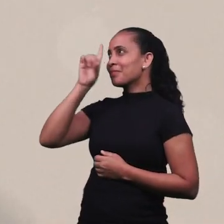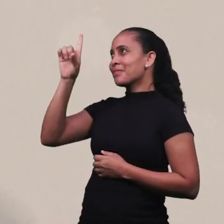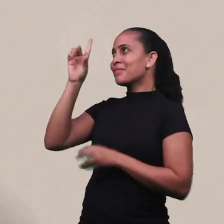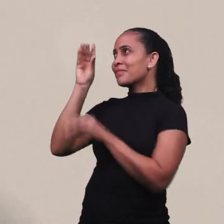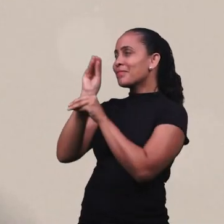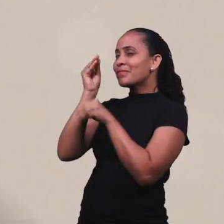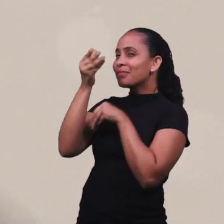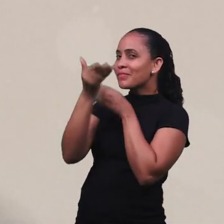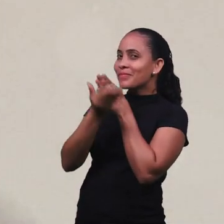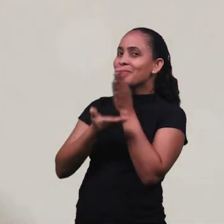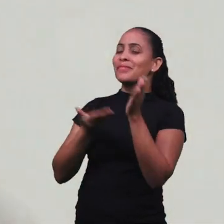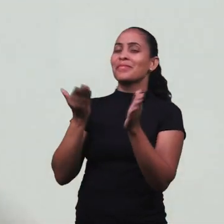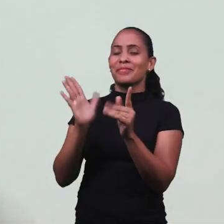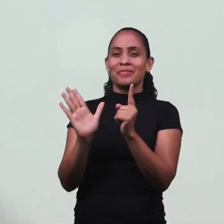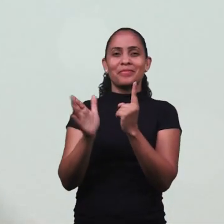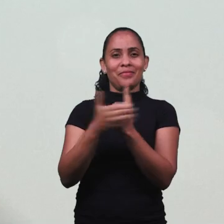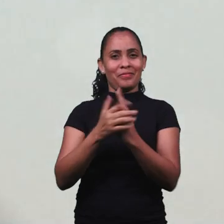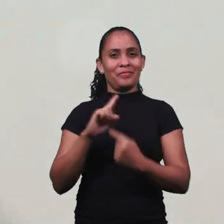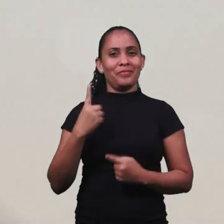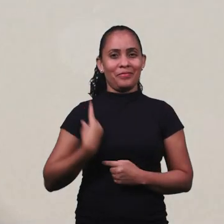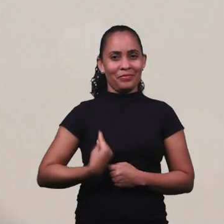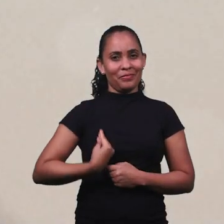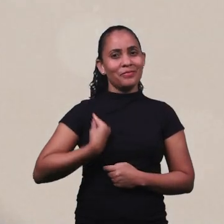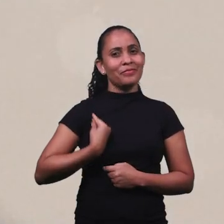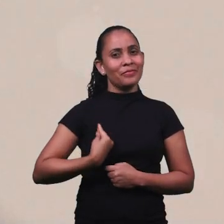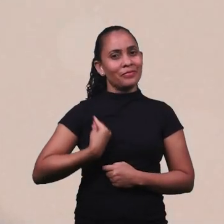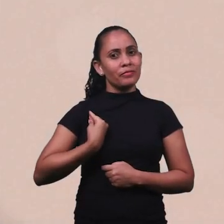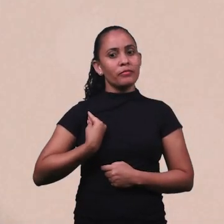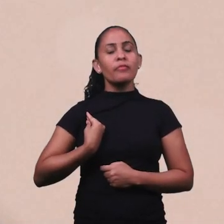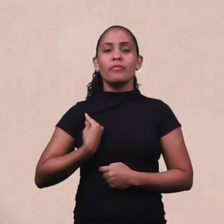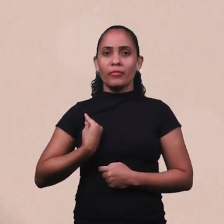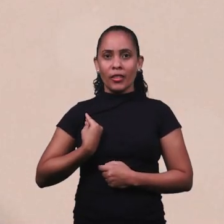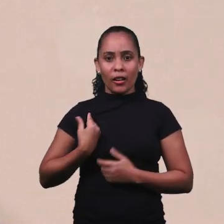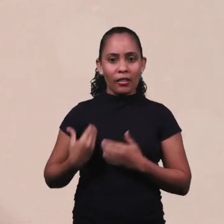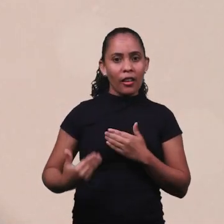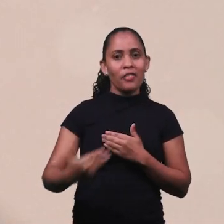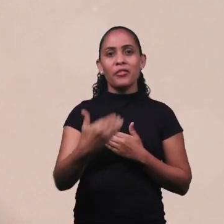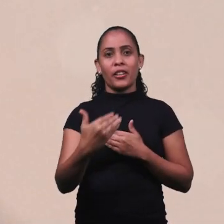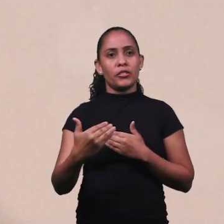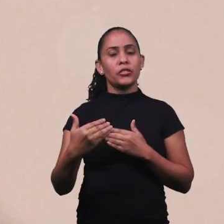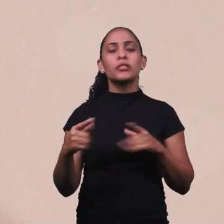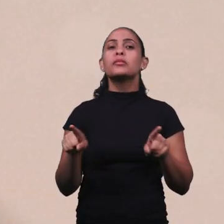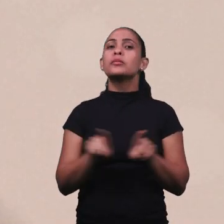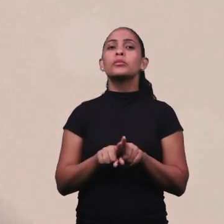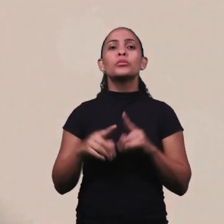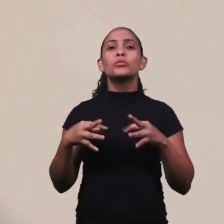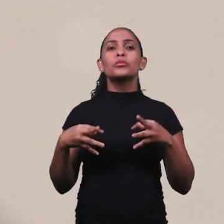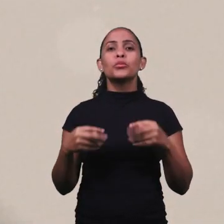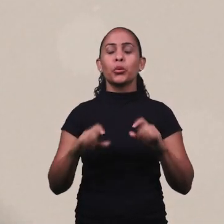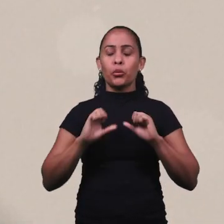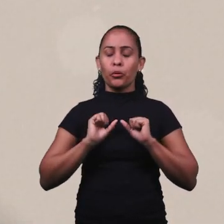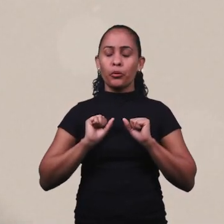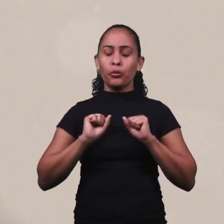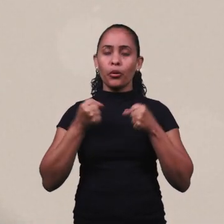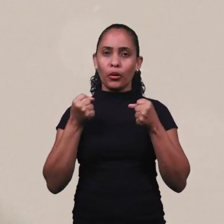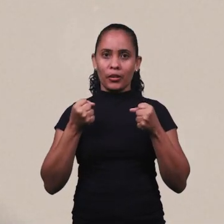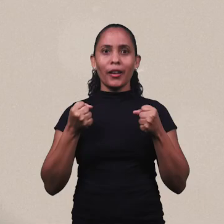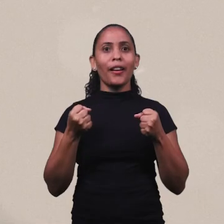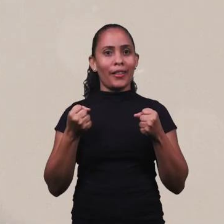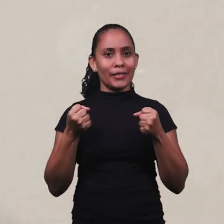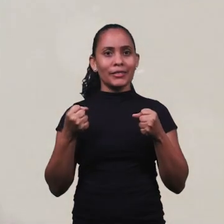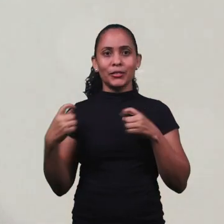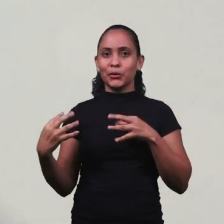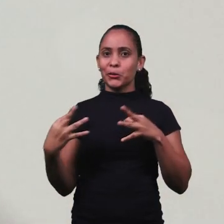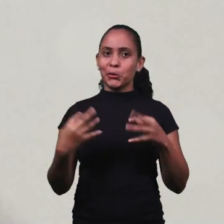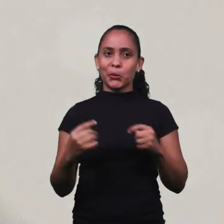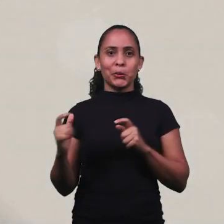que cuida de nós, que preserva a nossa vida, que vai à frente e, acima de tudo, nos fortalece em todos